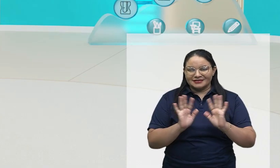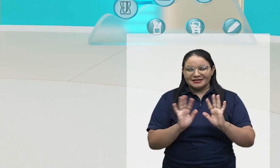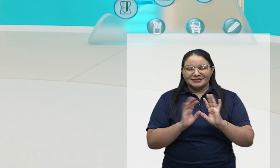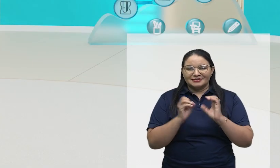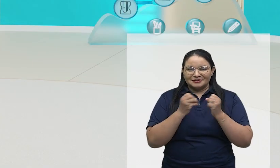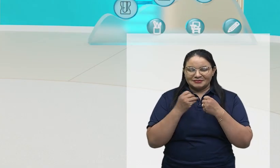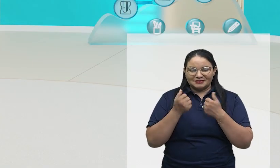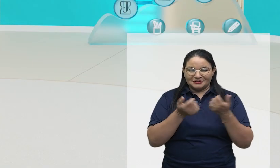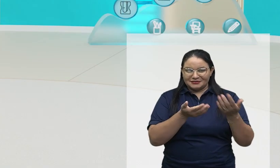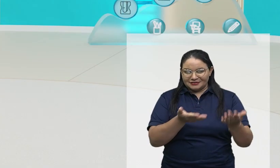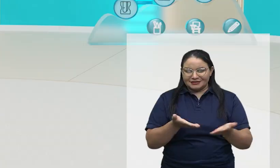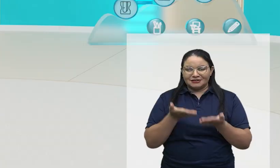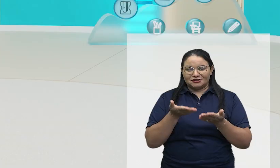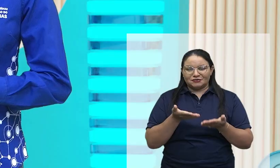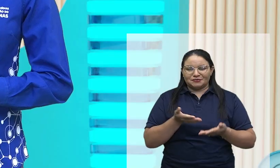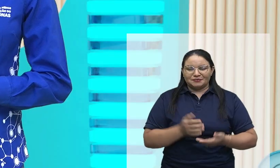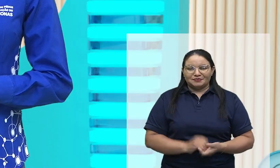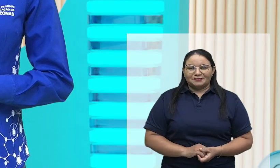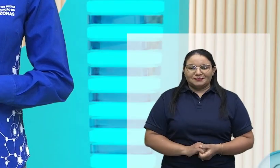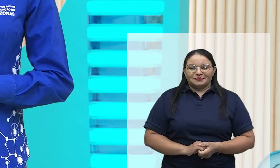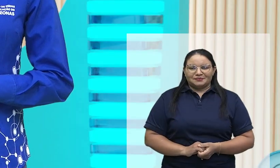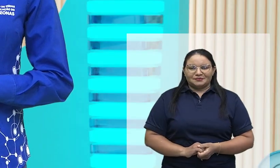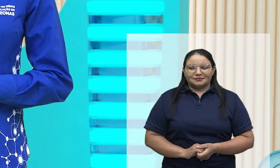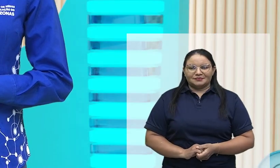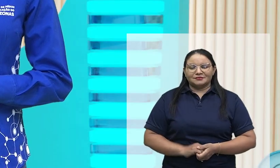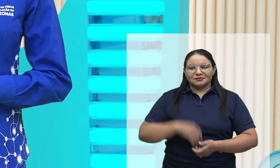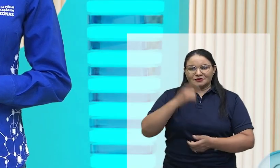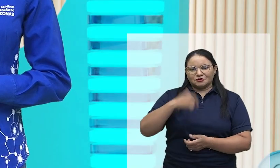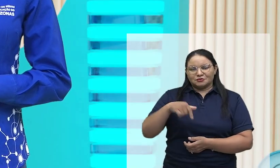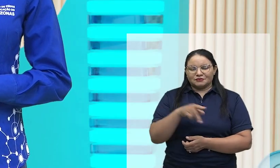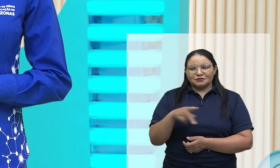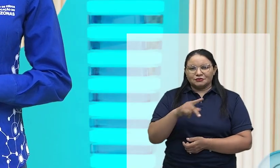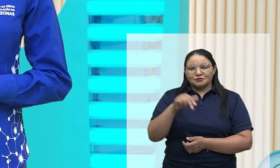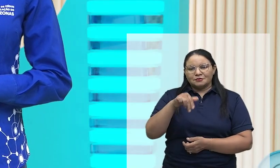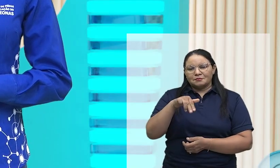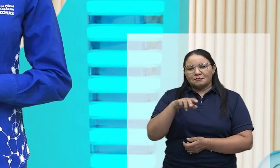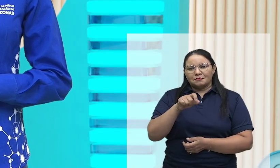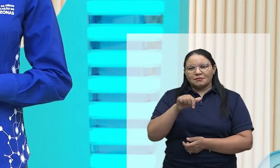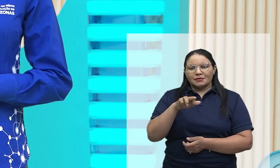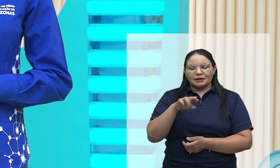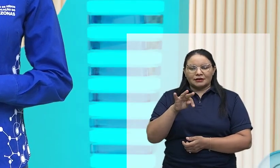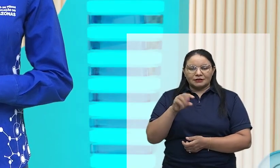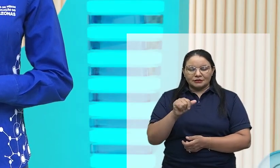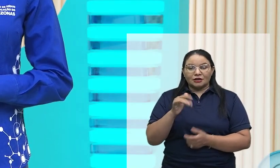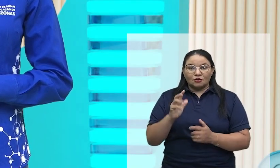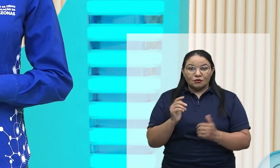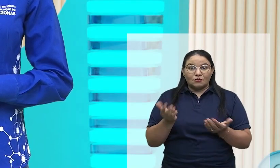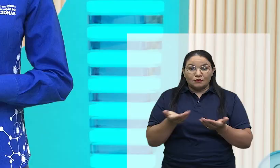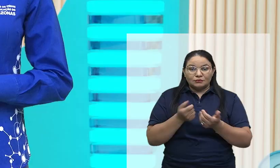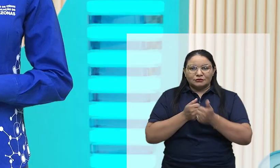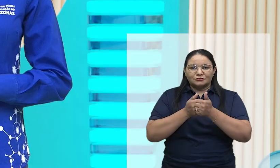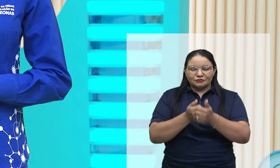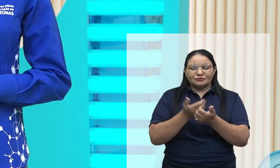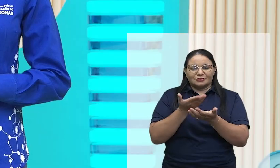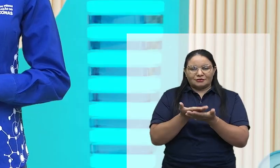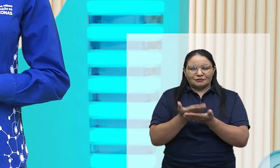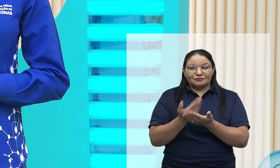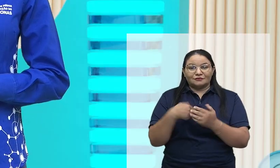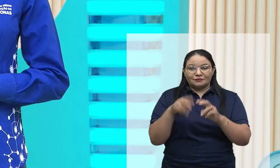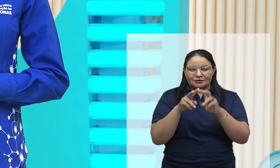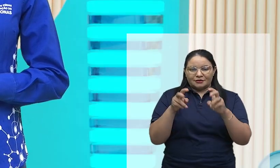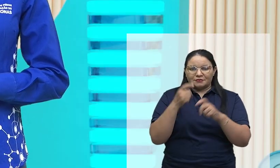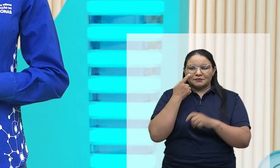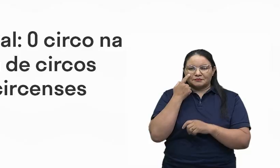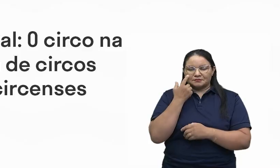Sejam muito bem-vindas. Sou a professora Marta Patrícia e estaremos juntos na aula de hoje. Vamos ver o que temos?